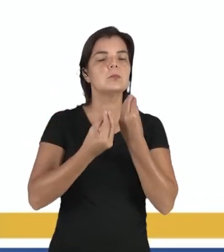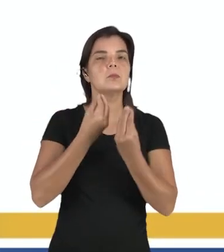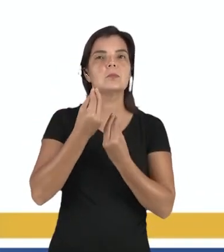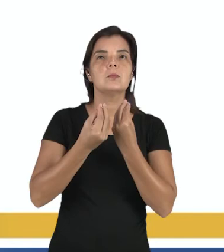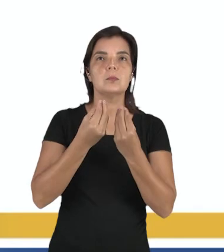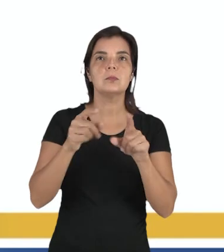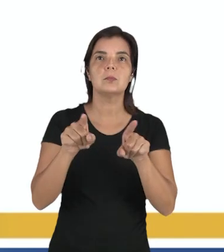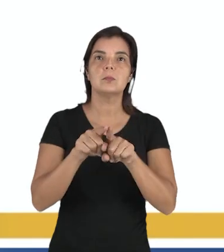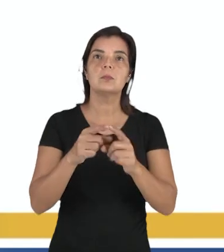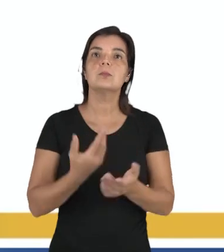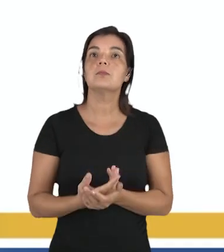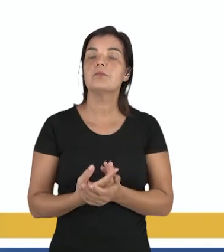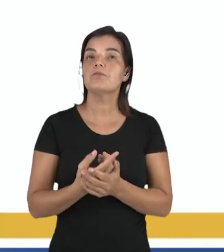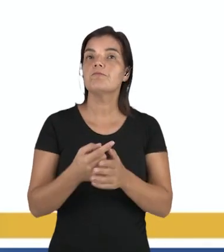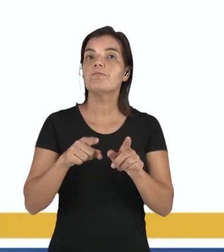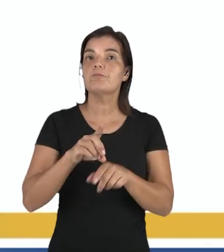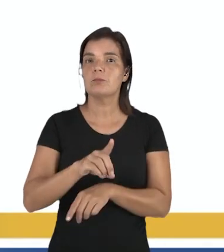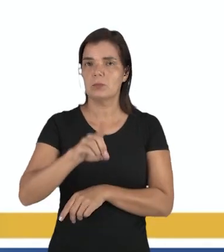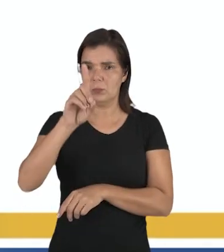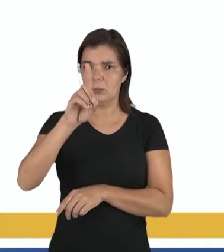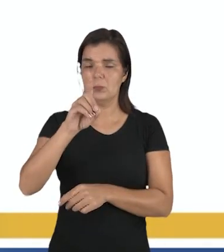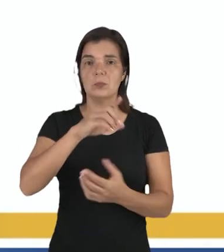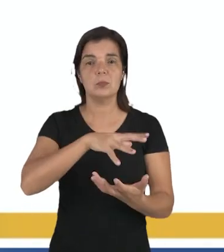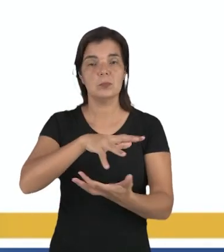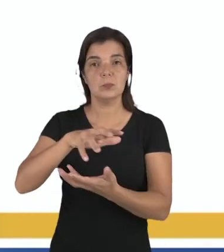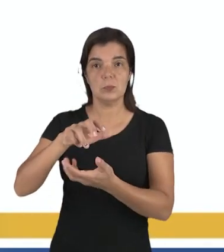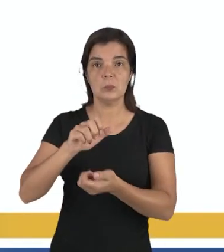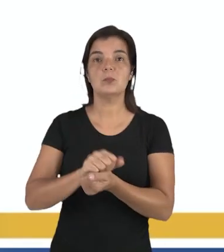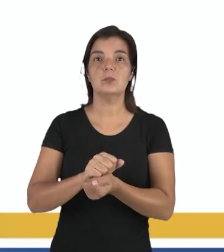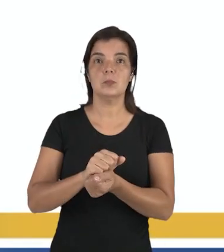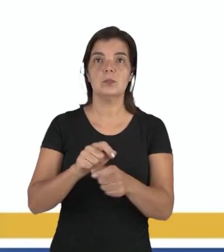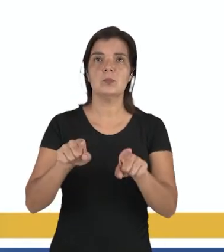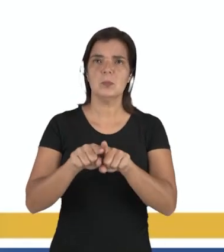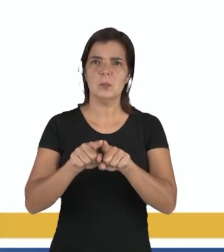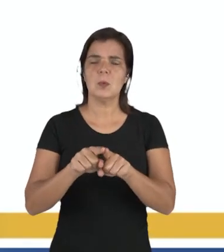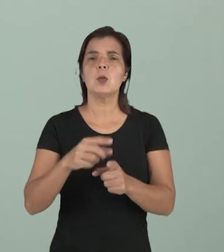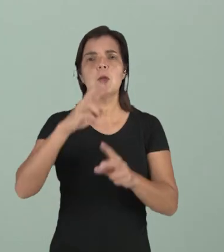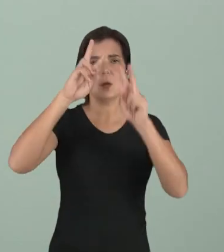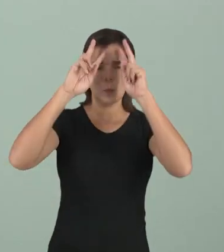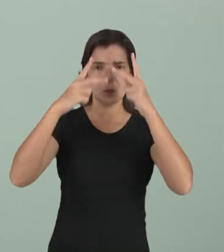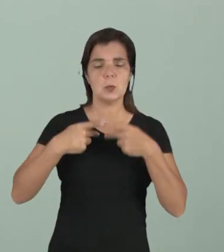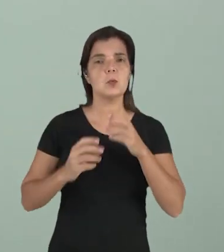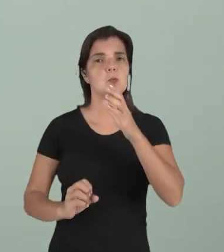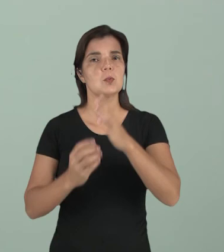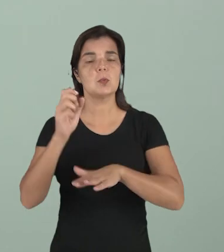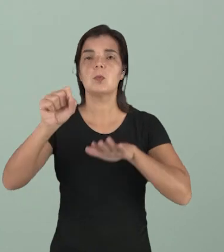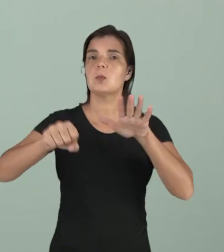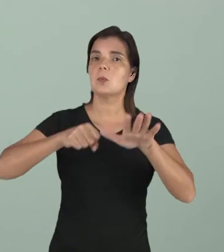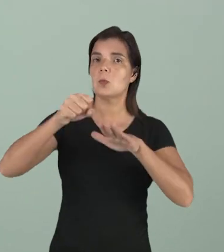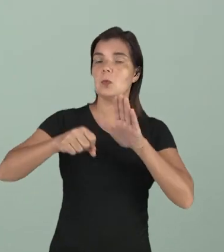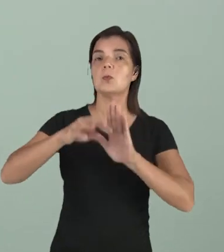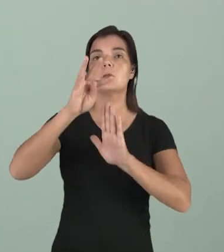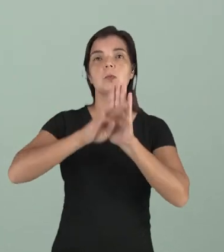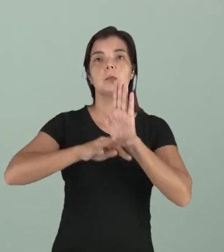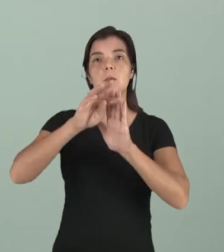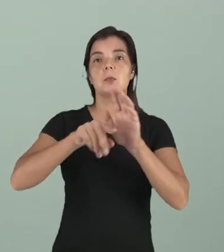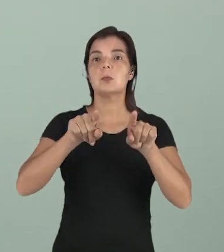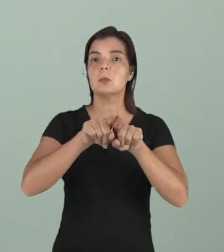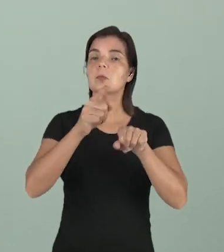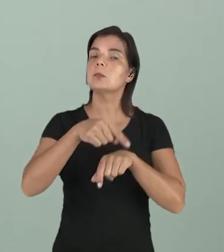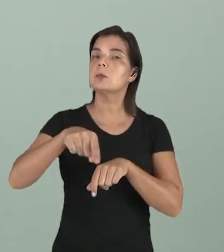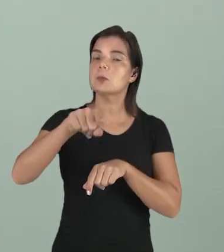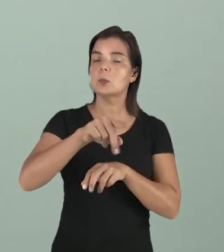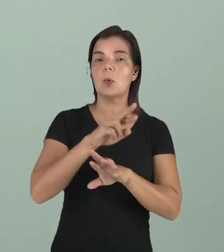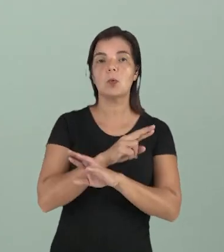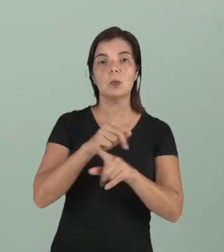sobre a seguinte questão: Deus criou a natureza e o ser humano criou a máquina? Produza um texto dissertativo onde você expõe